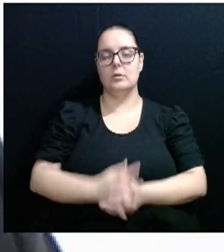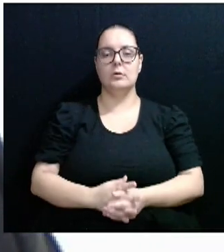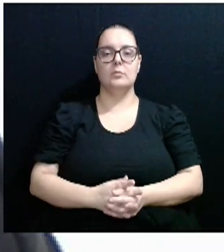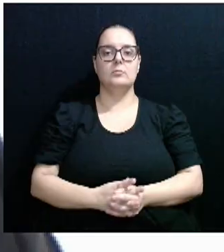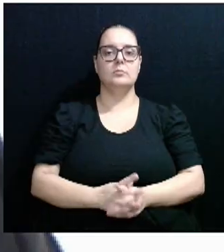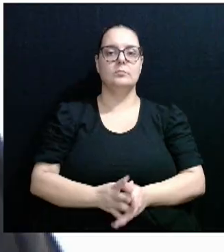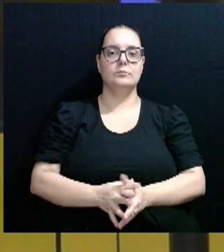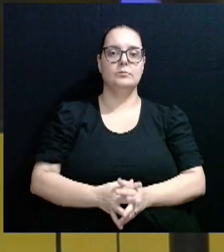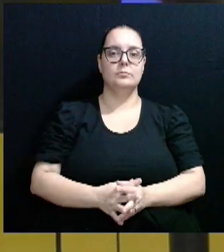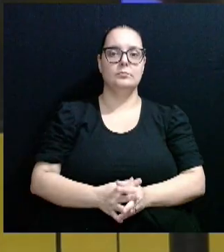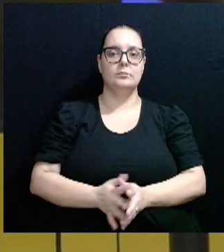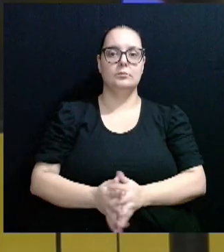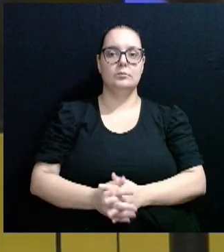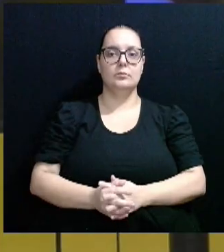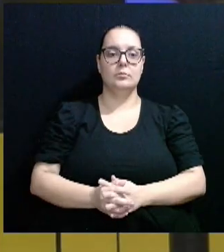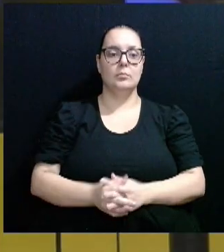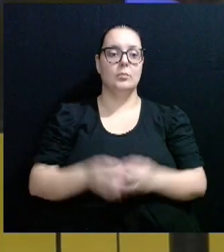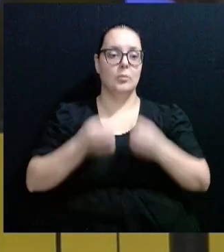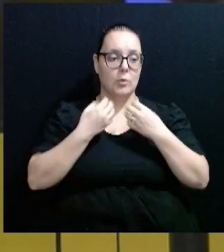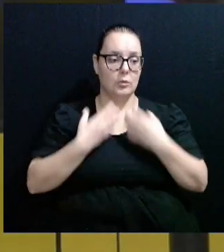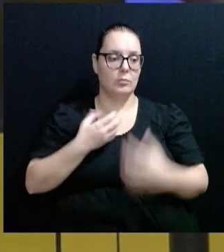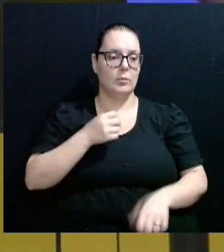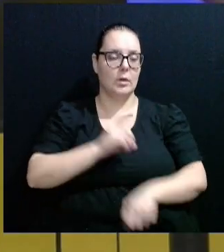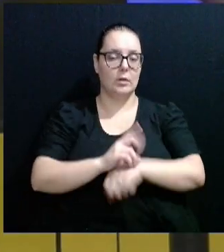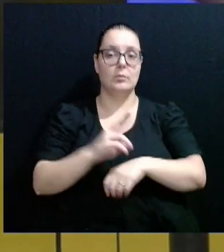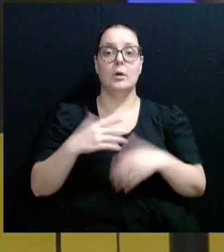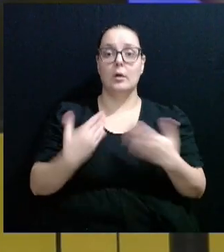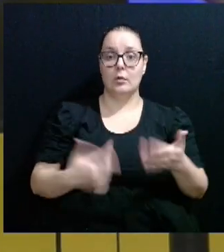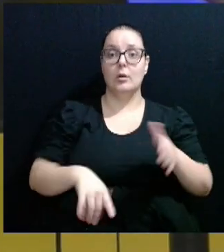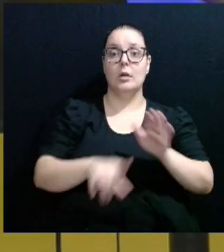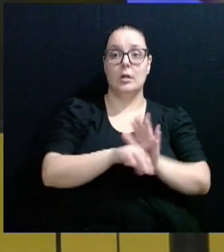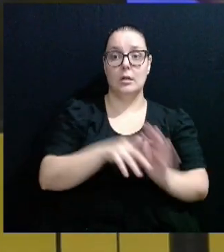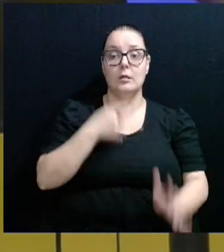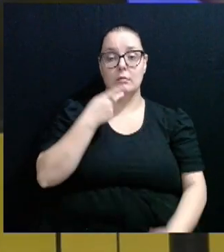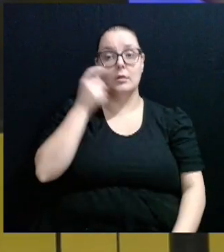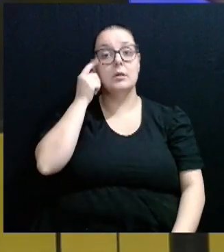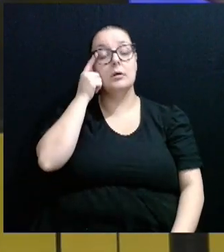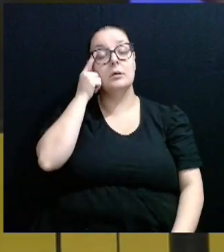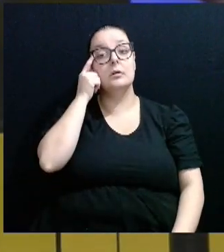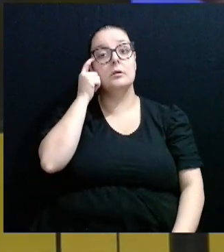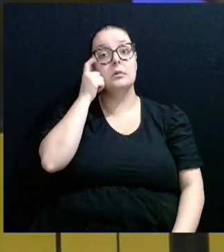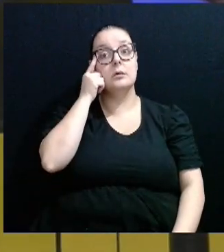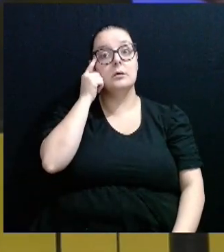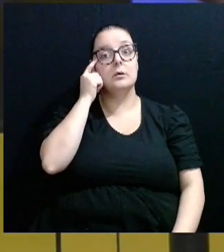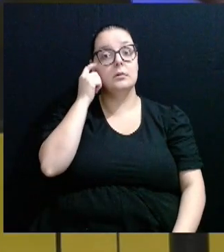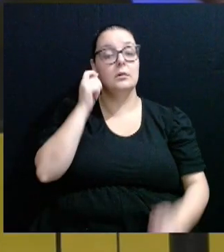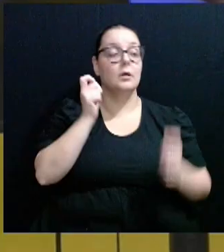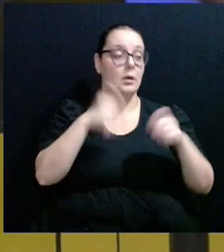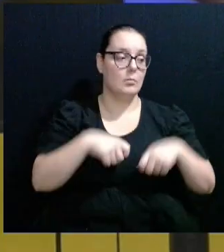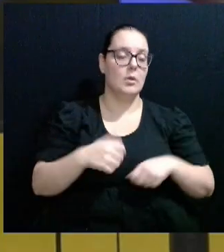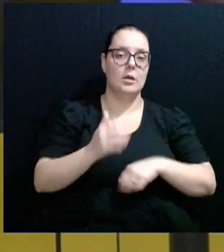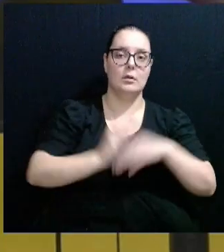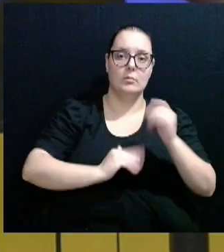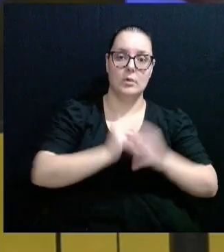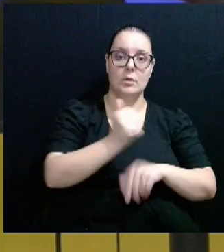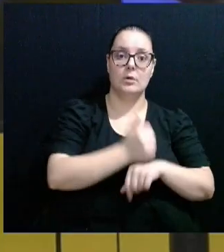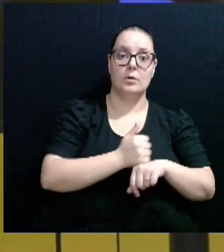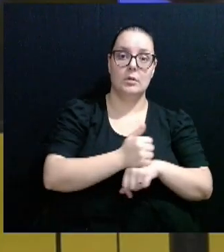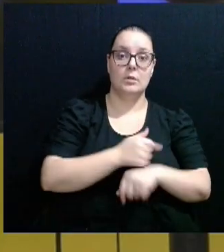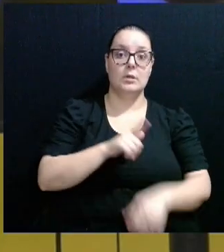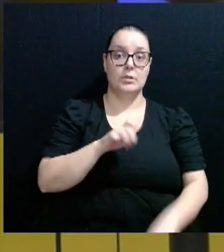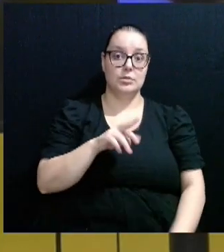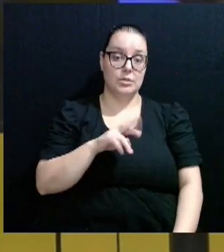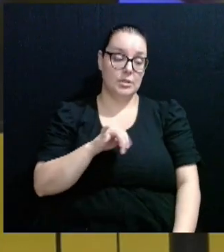Muito bem, doutor. Agora, a lei, ela também fala sobre a capacitação de profissionais na área da geriatria